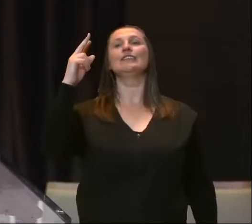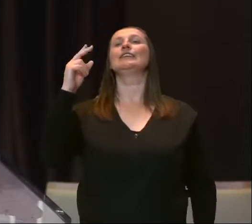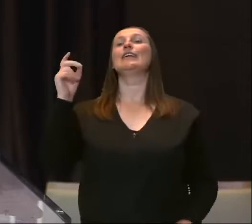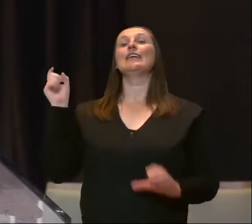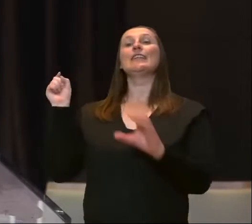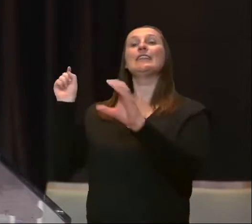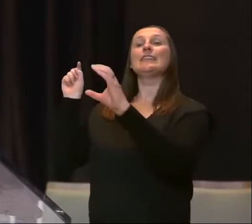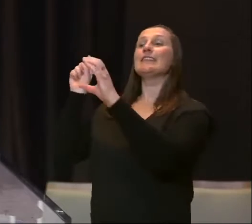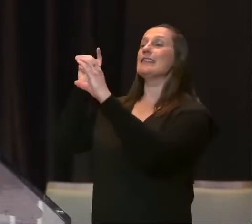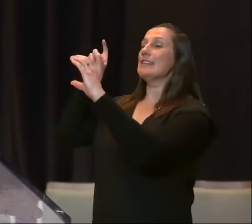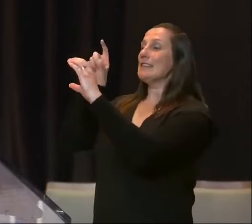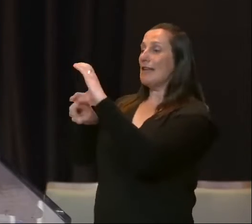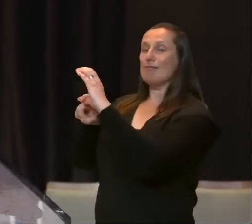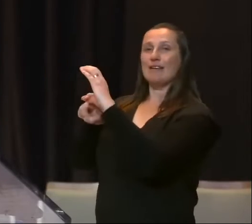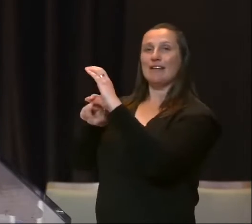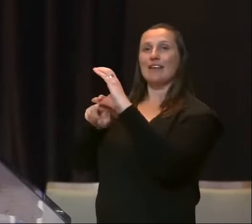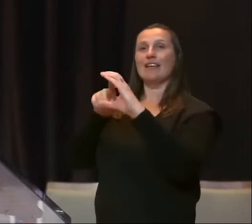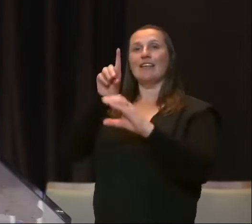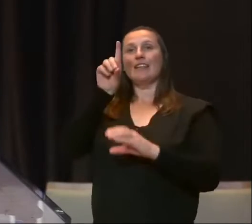Depende do Senhor.